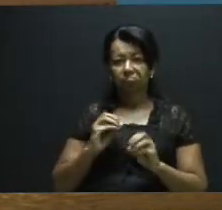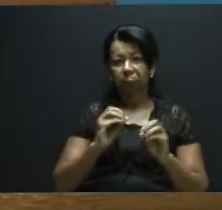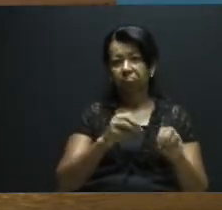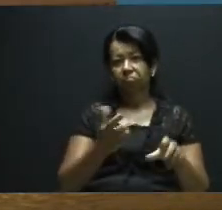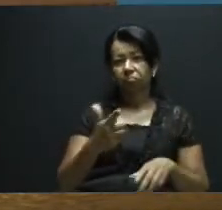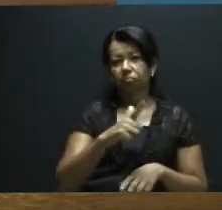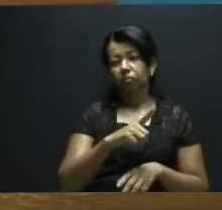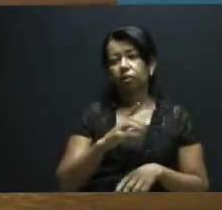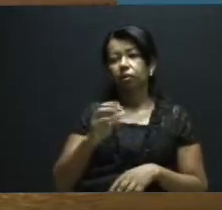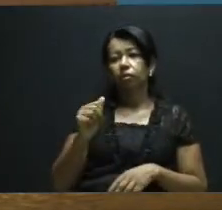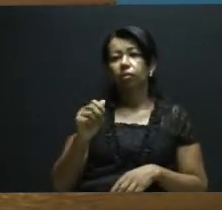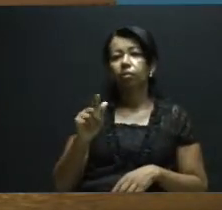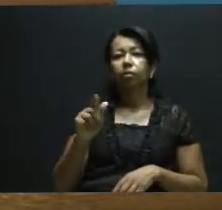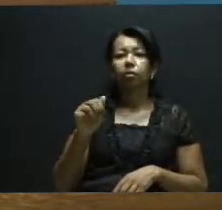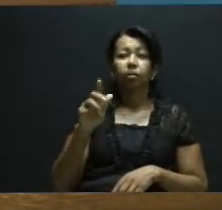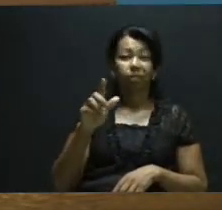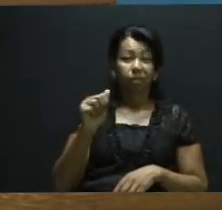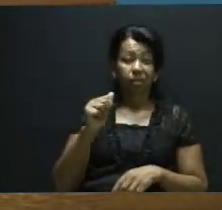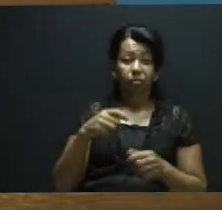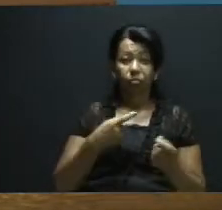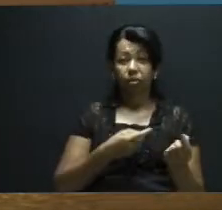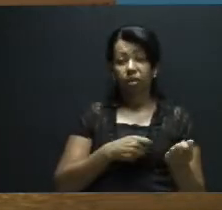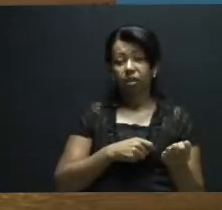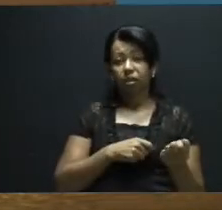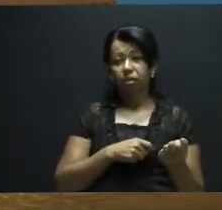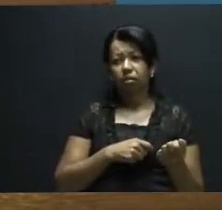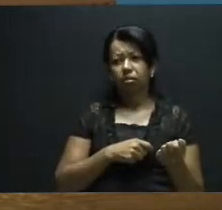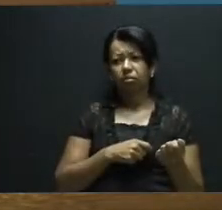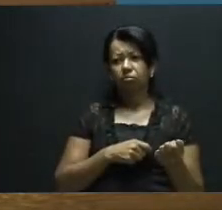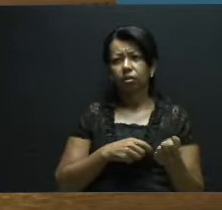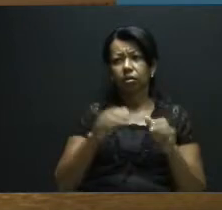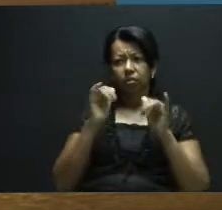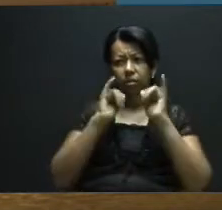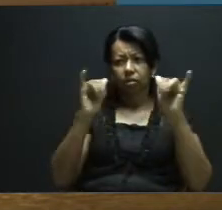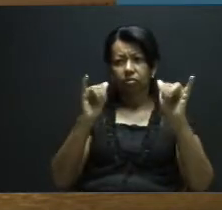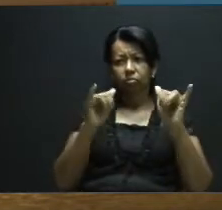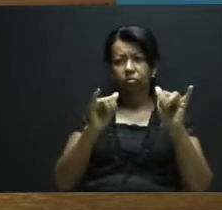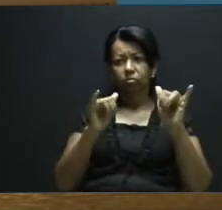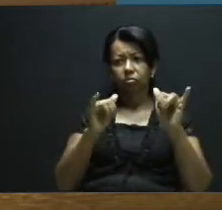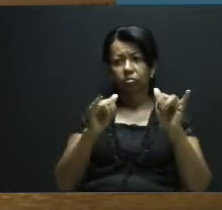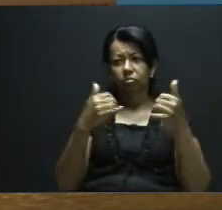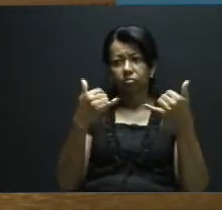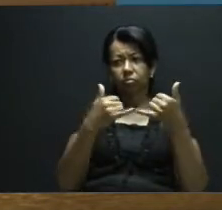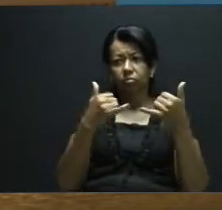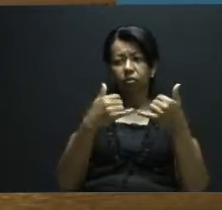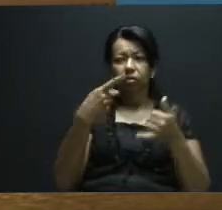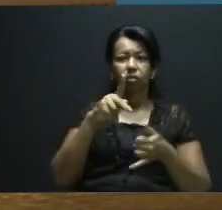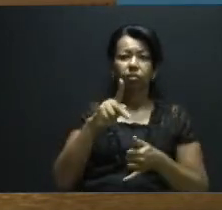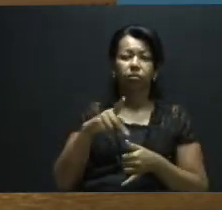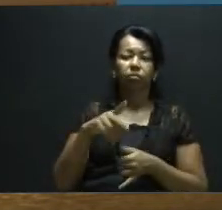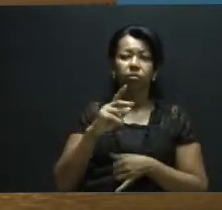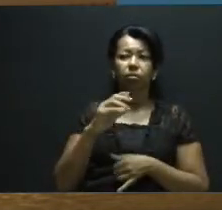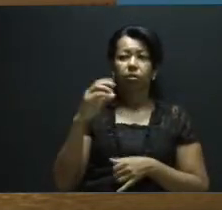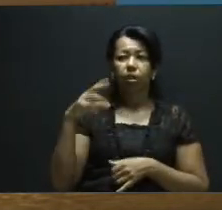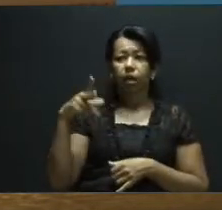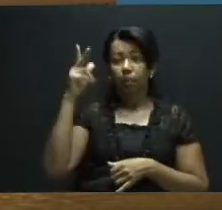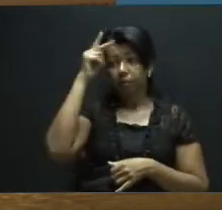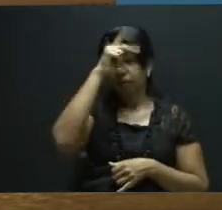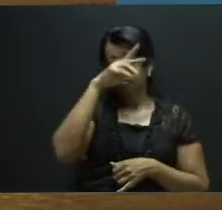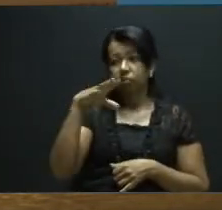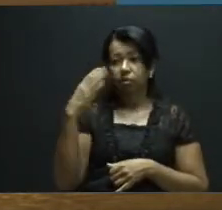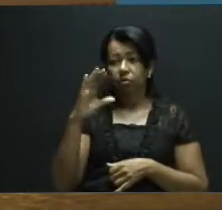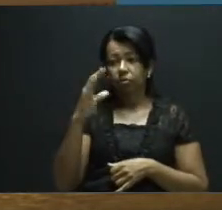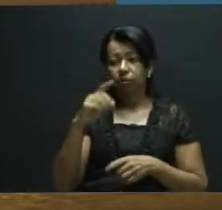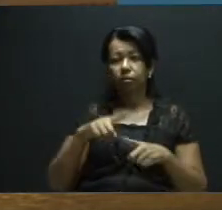conforme o calendário publicado no site da prefeitura de cubatão mas tem um item lá entrega esse documento aqui